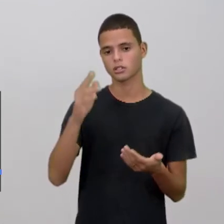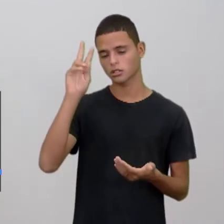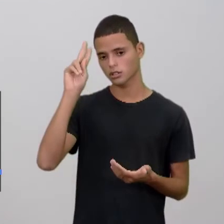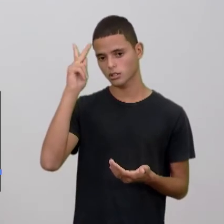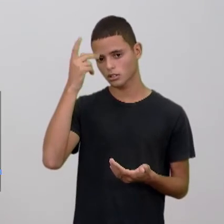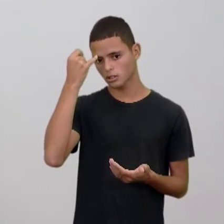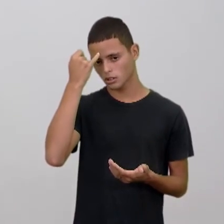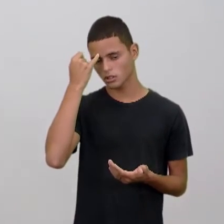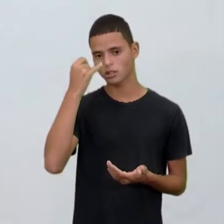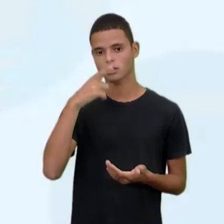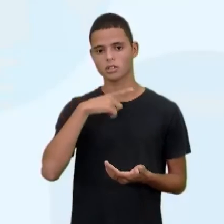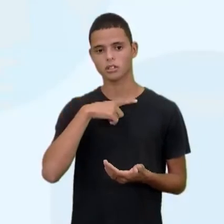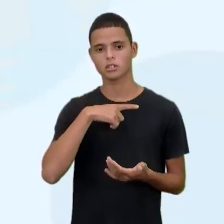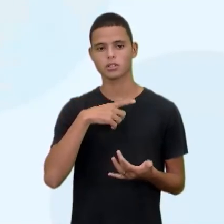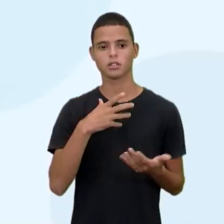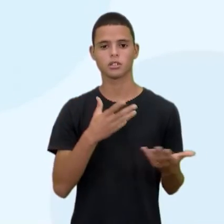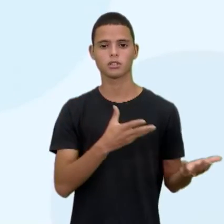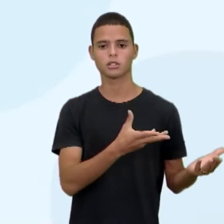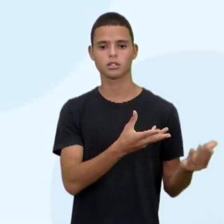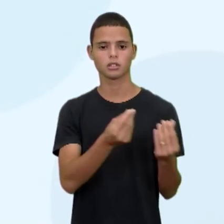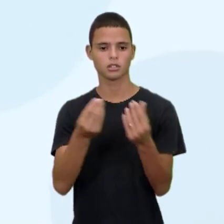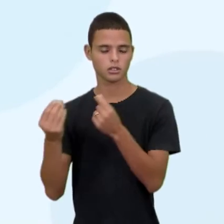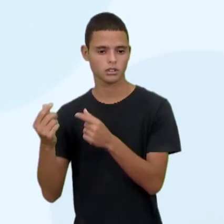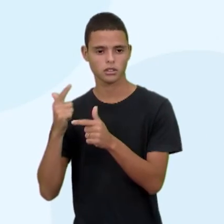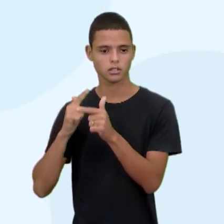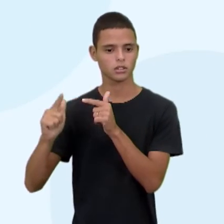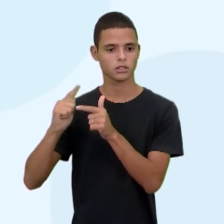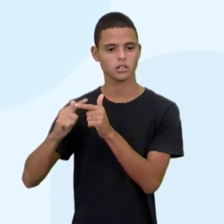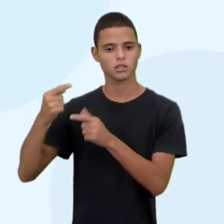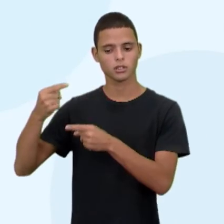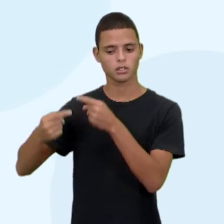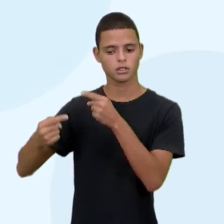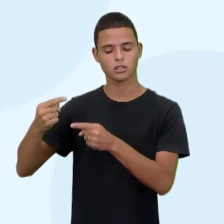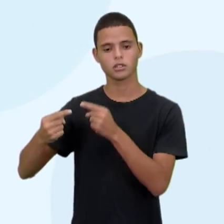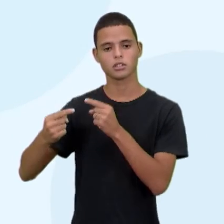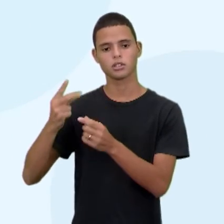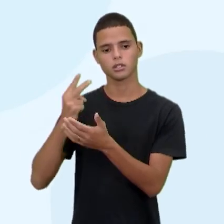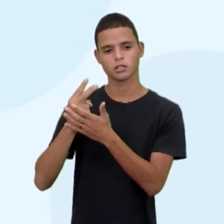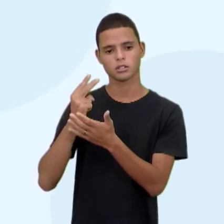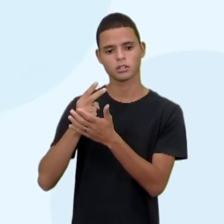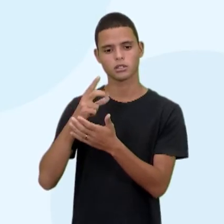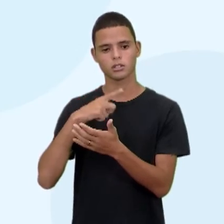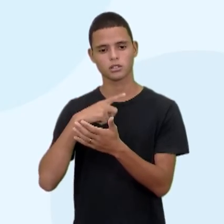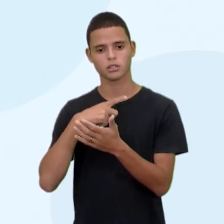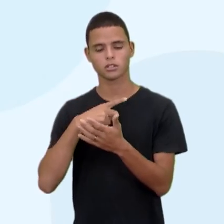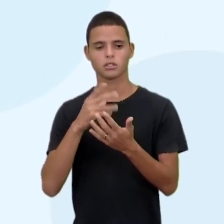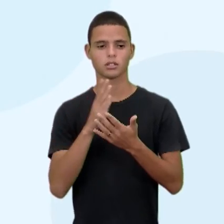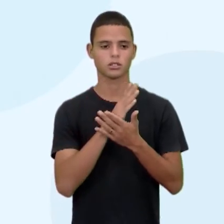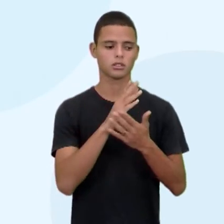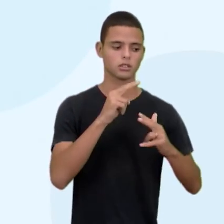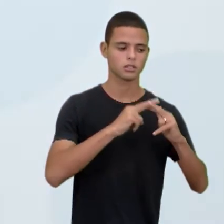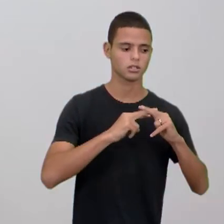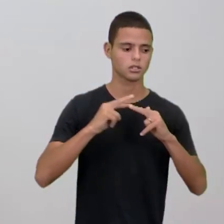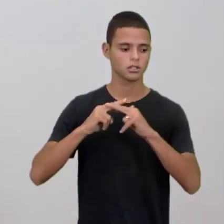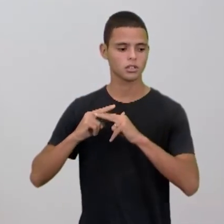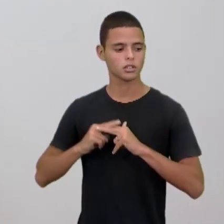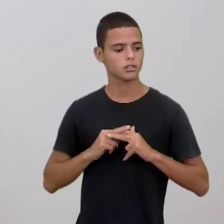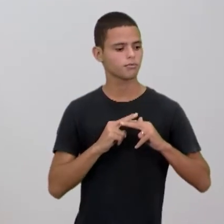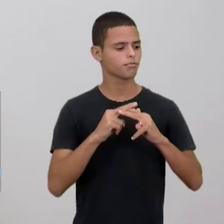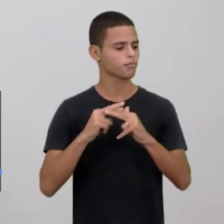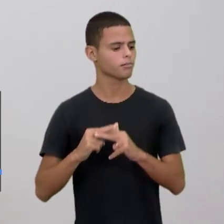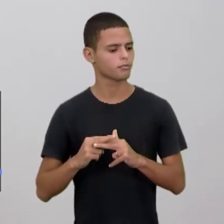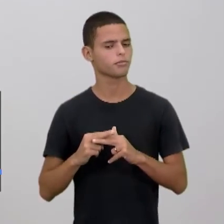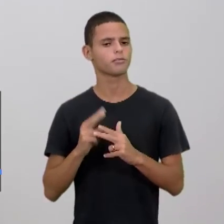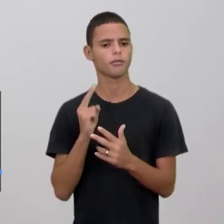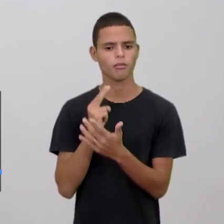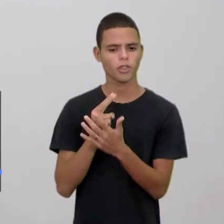de constantes convulsões políticas. Toda hora tem golpe, tem briga de militar com